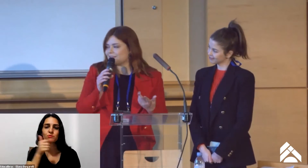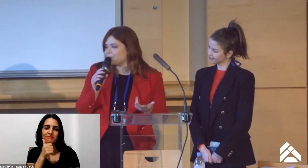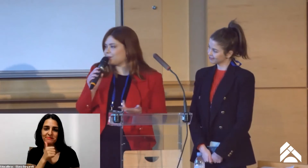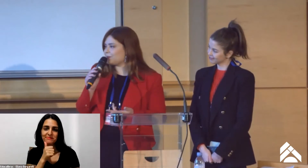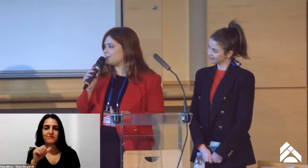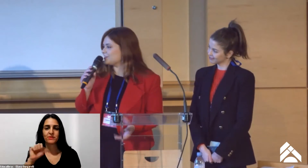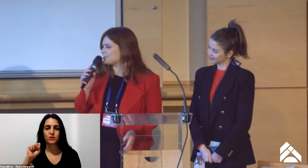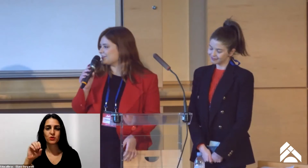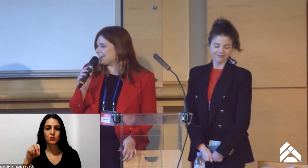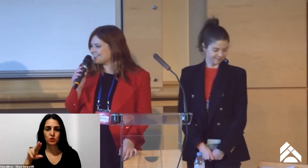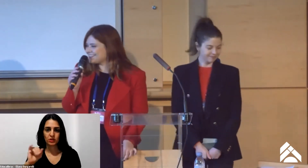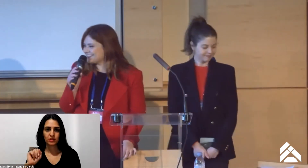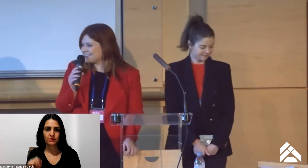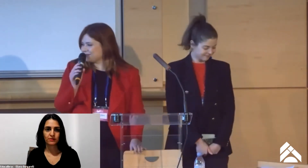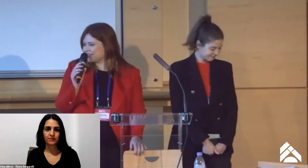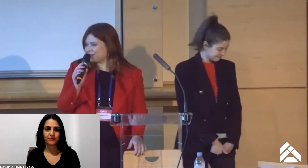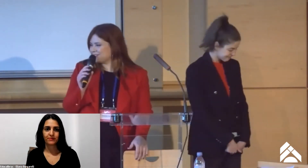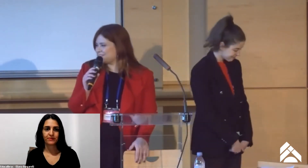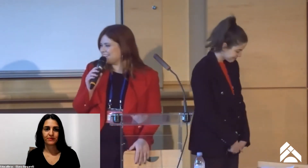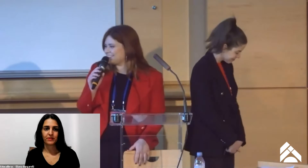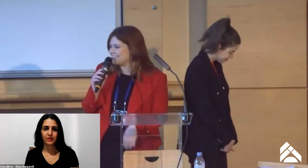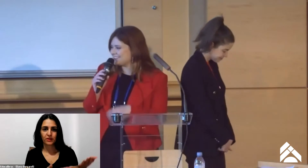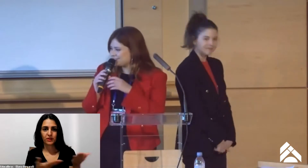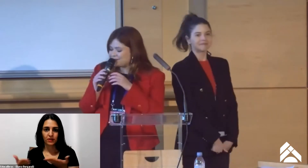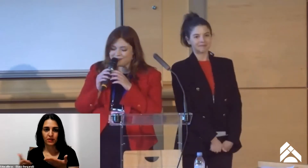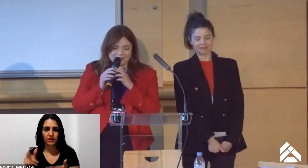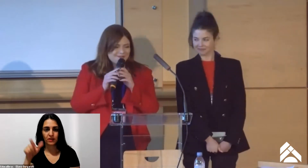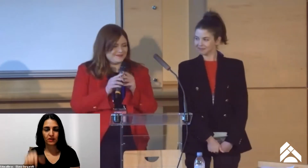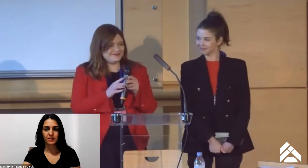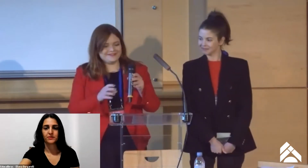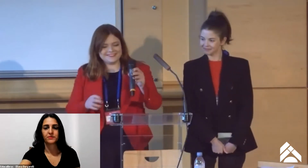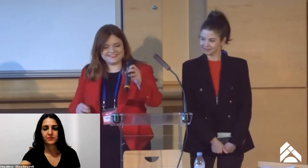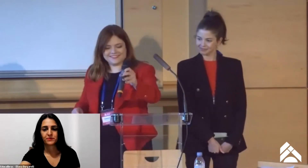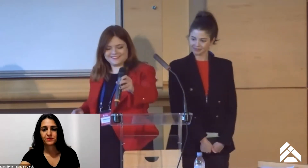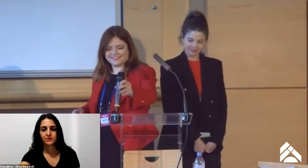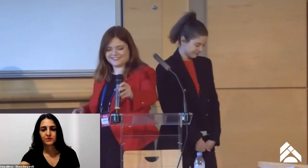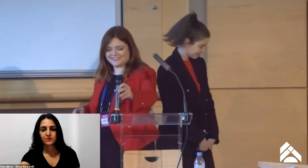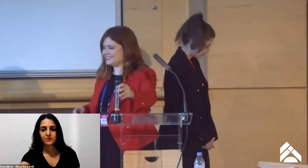je passe la parole à Laurence Dolliac, porque elle puisse faire le discours de bienvenue.